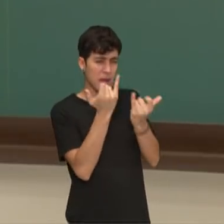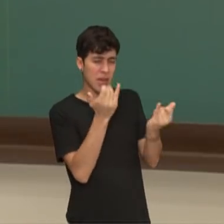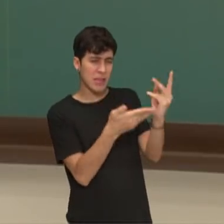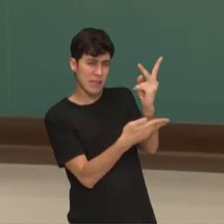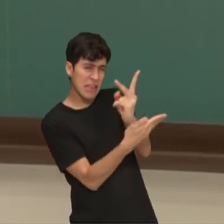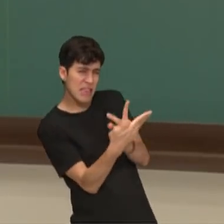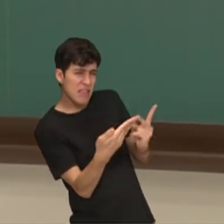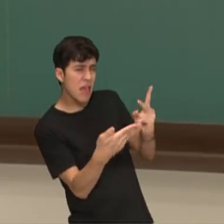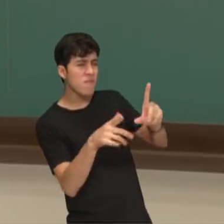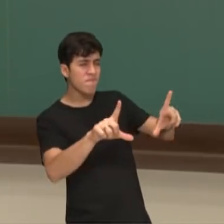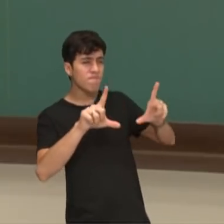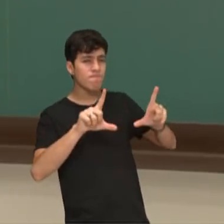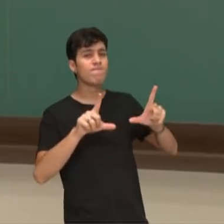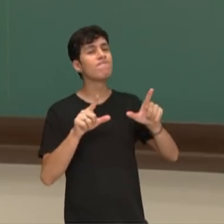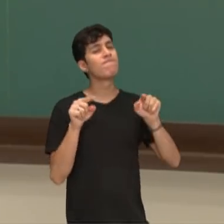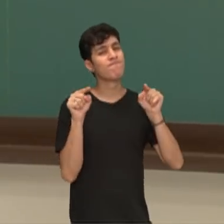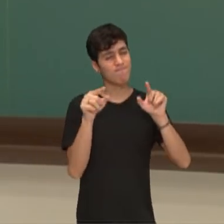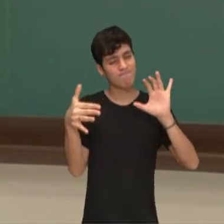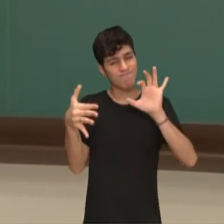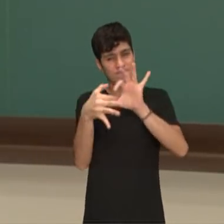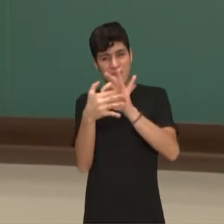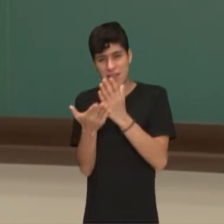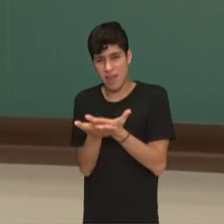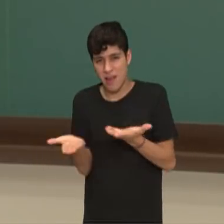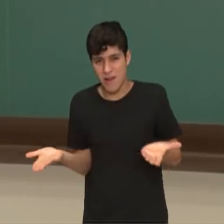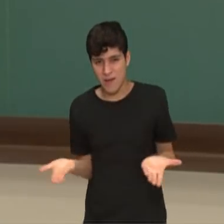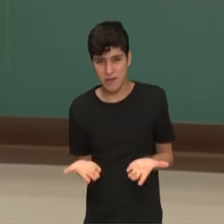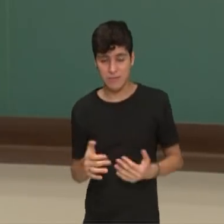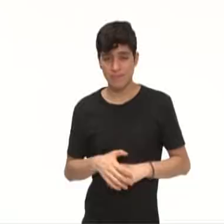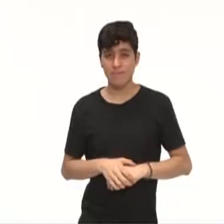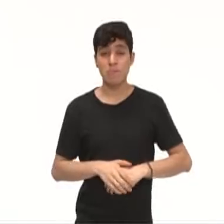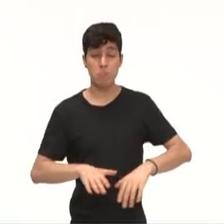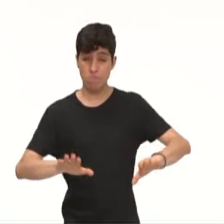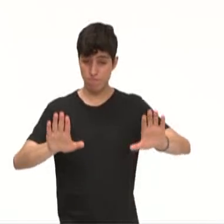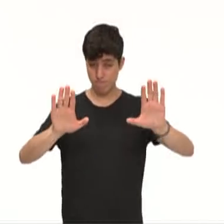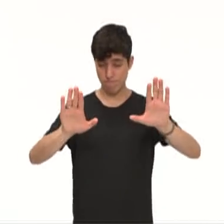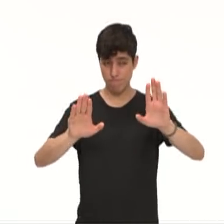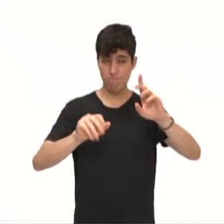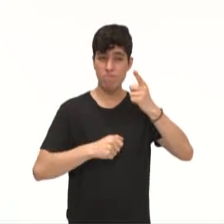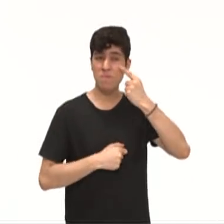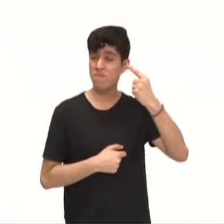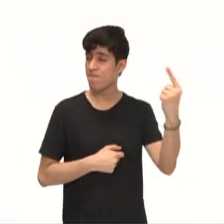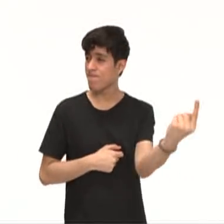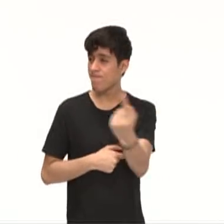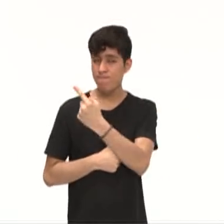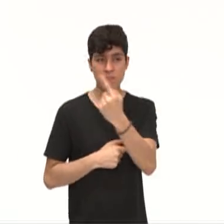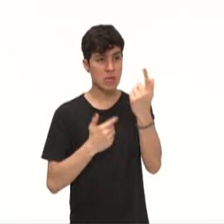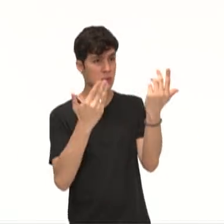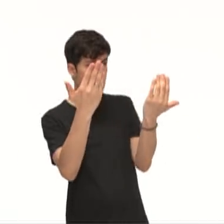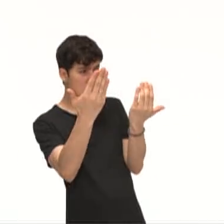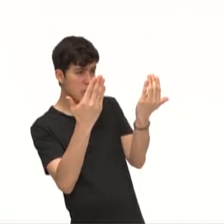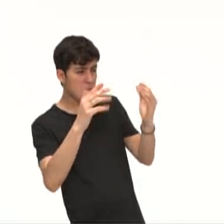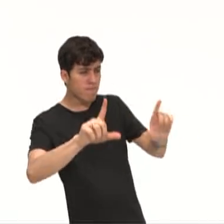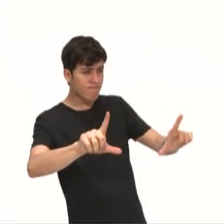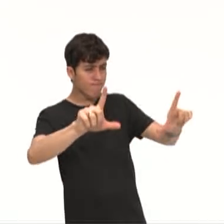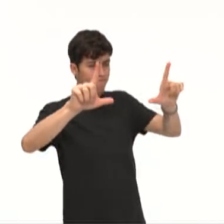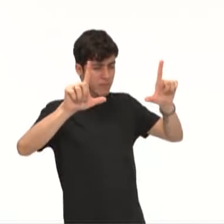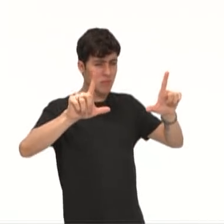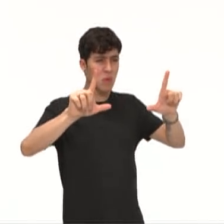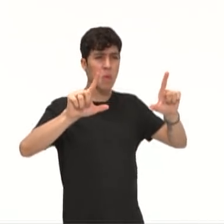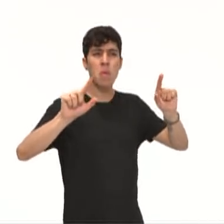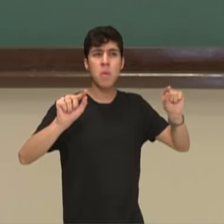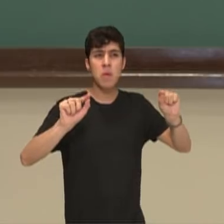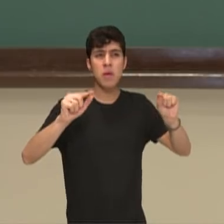mais ou menos isso o nosso caminho da aula de hoje, tá? Então assim, analisando já logo de cara essa imagem é